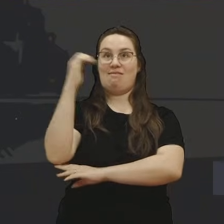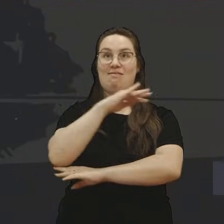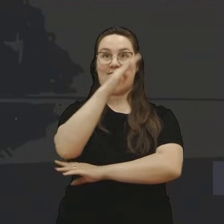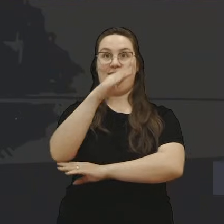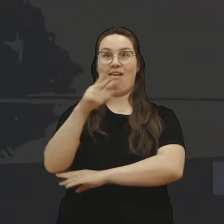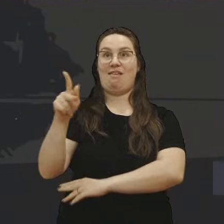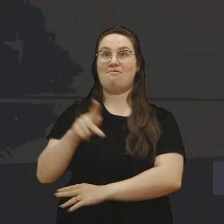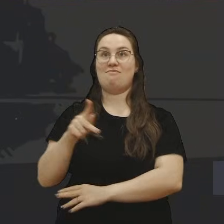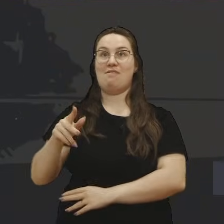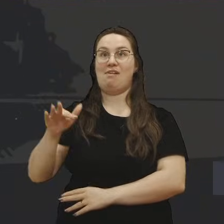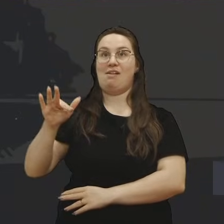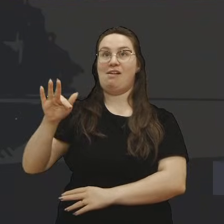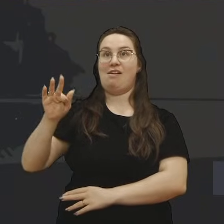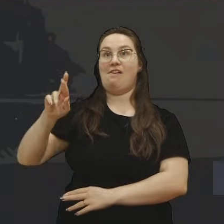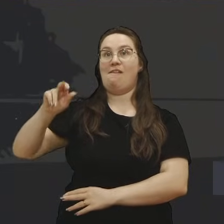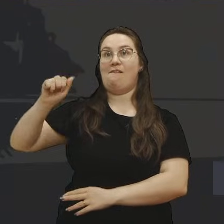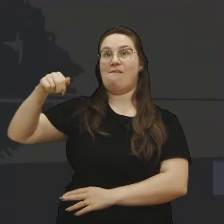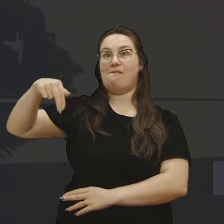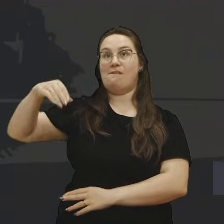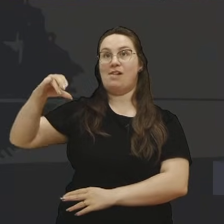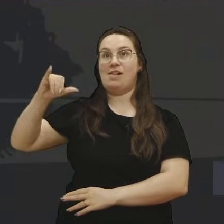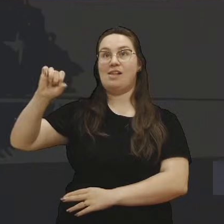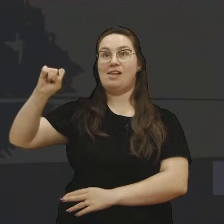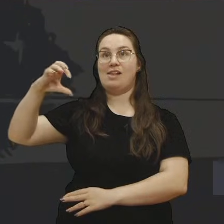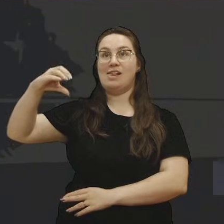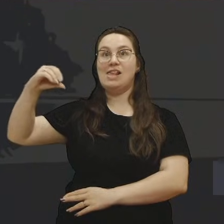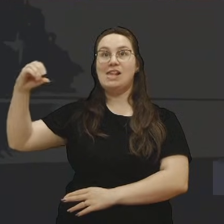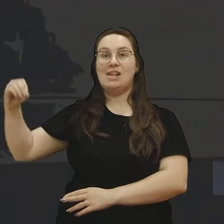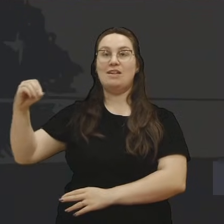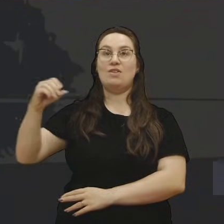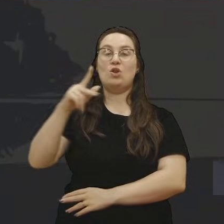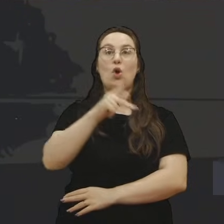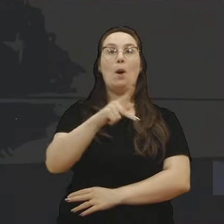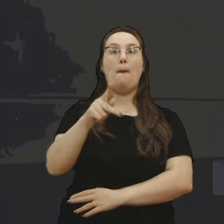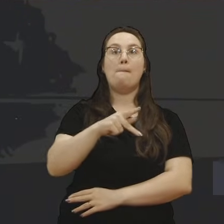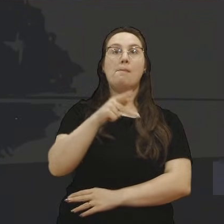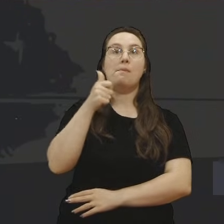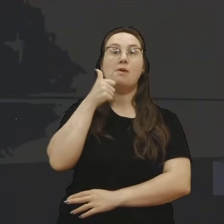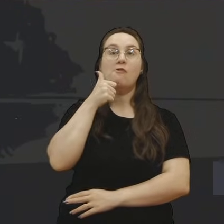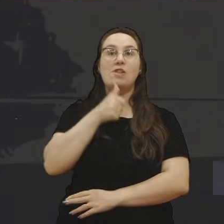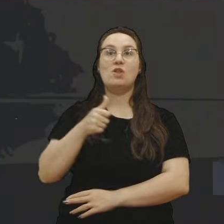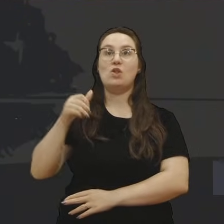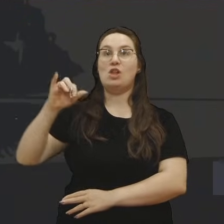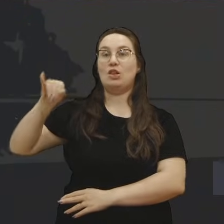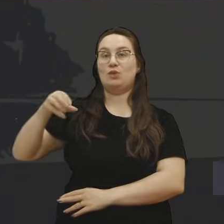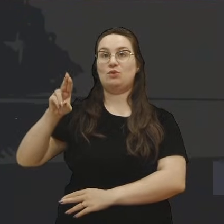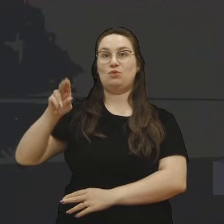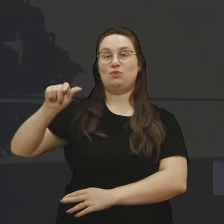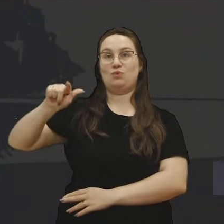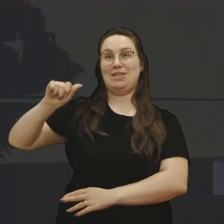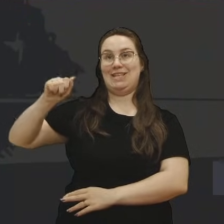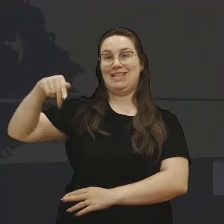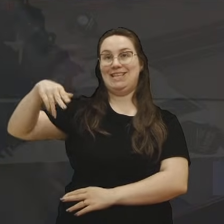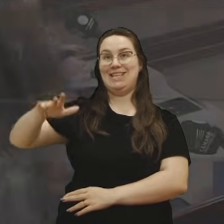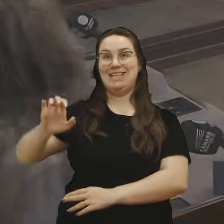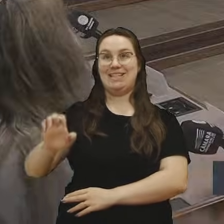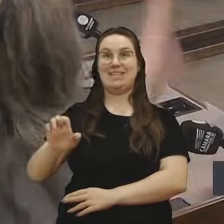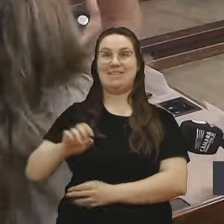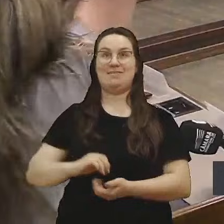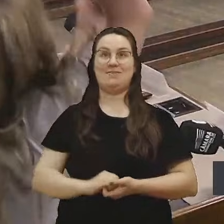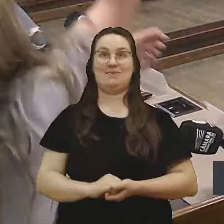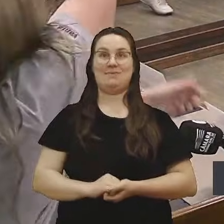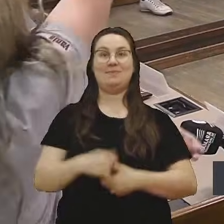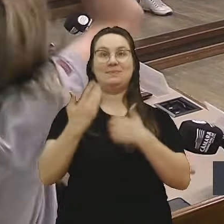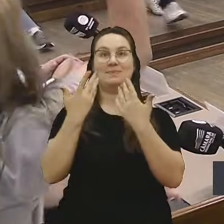professor Francisco Severo e professora Juliane Berzoini.